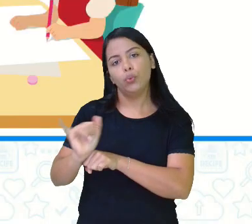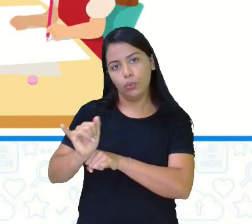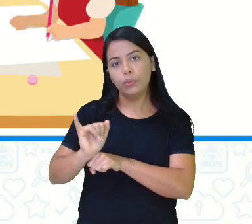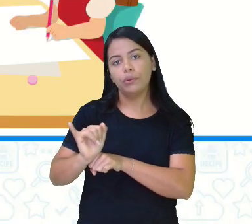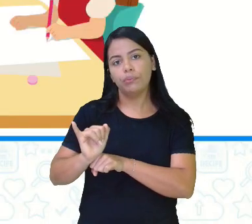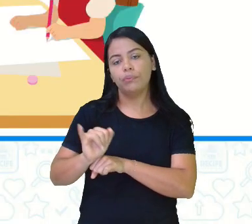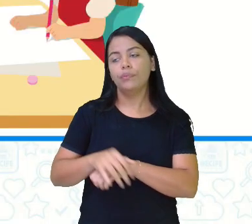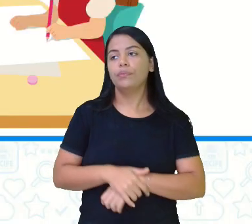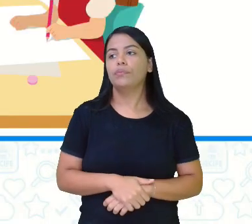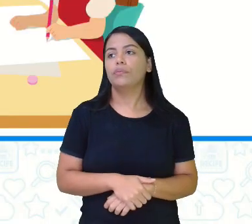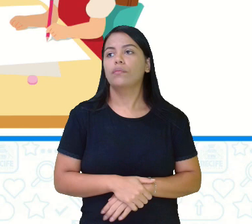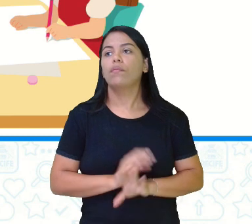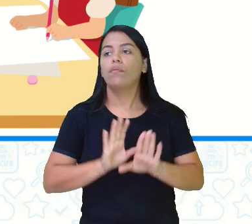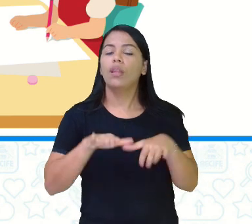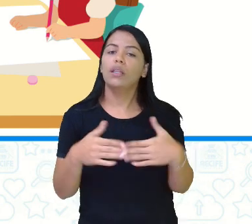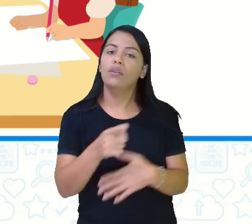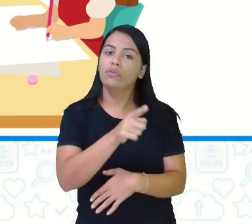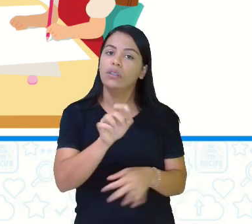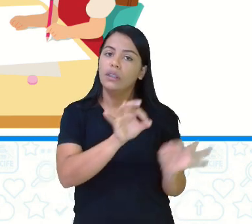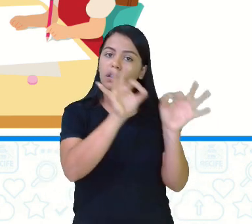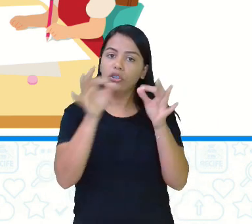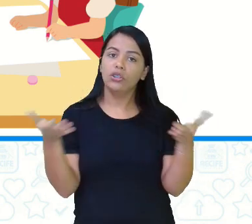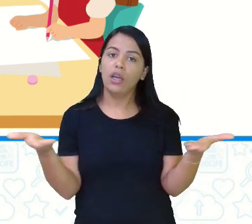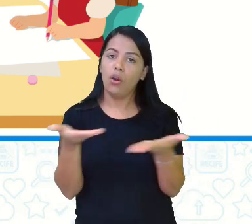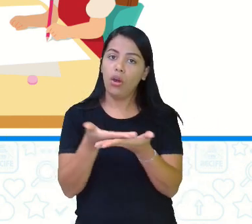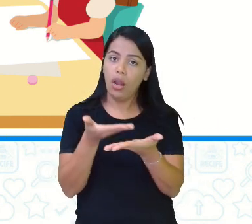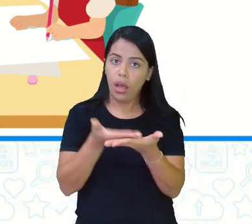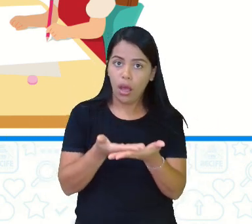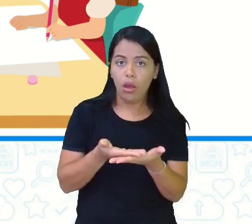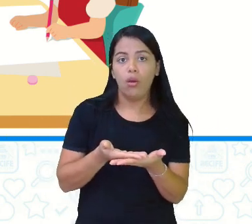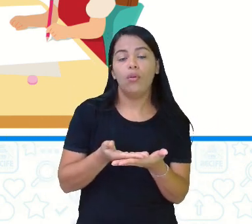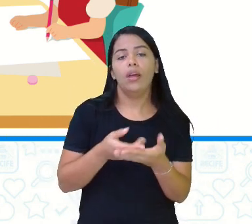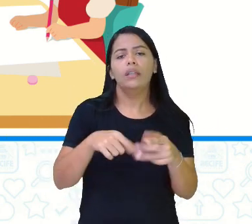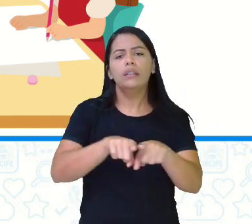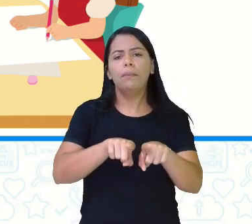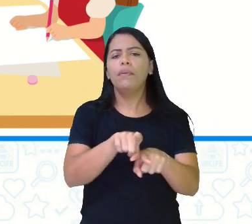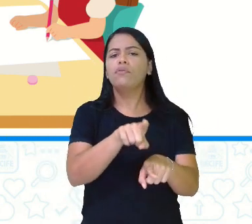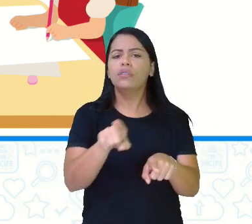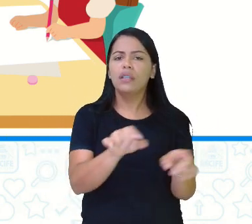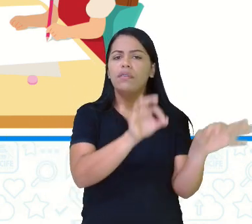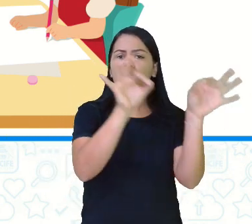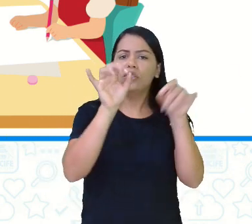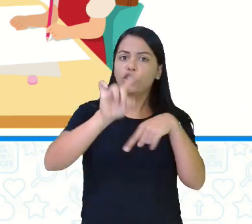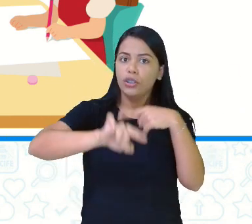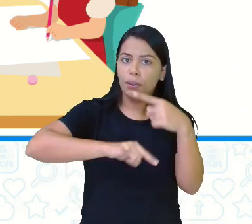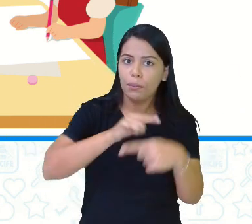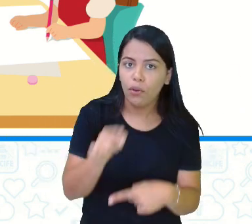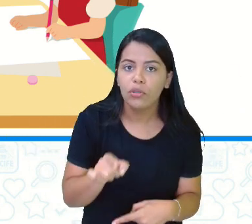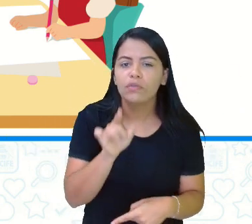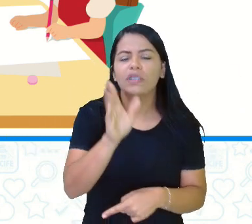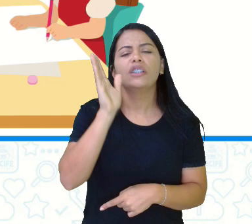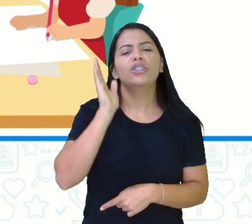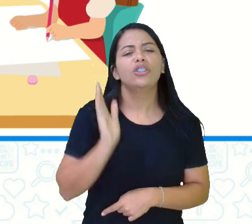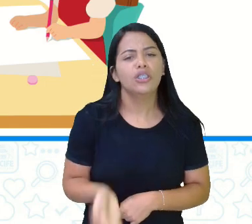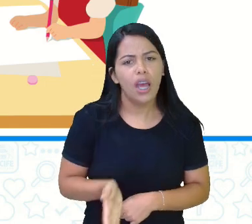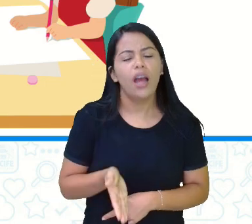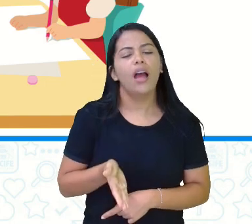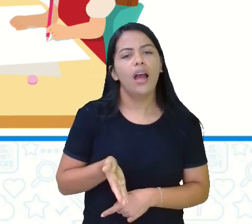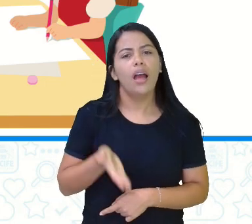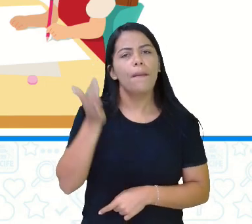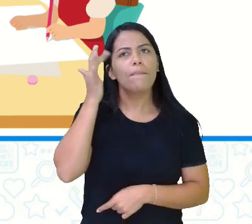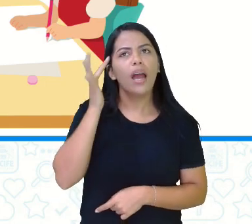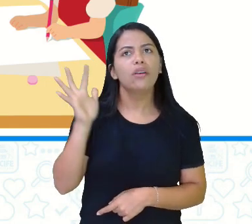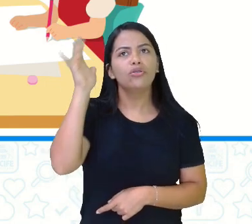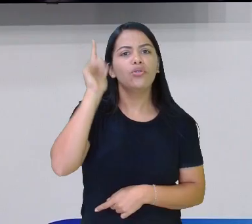você aí que está assistindo a nossa aula, que vai assistir mais tarde, já pensou em criar uma tirinha?